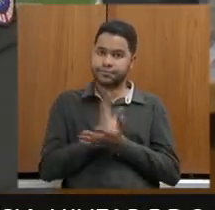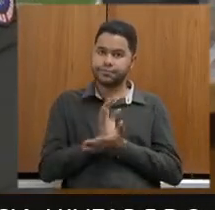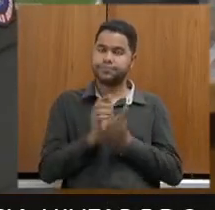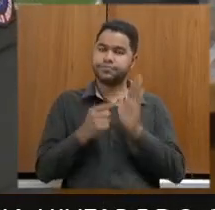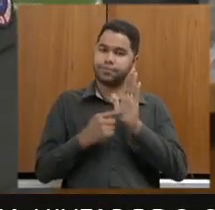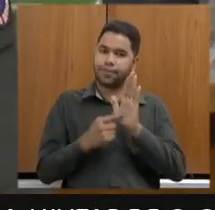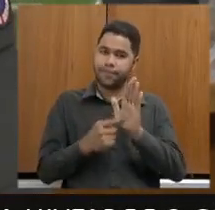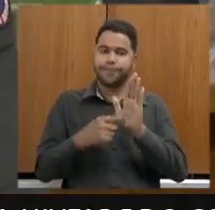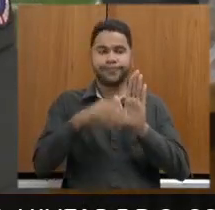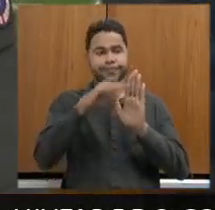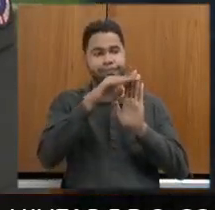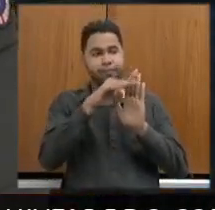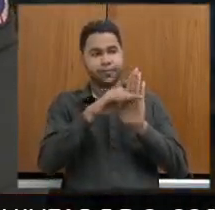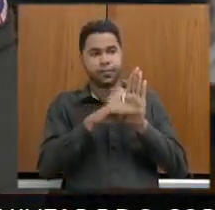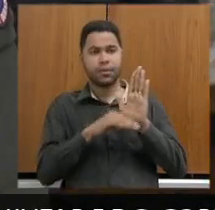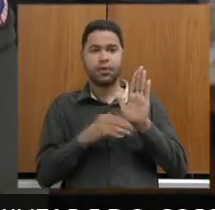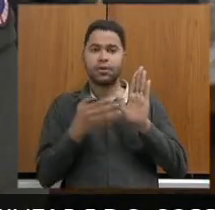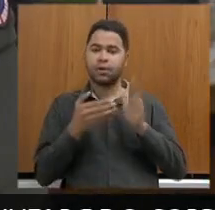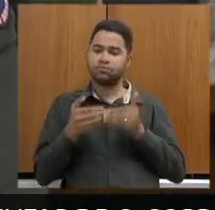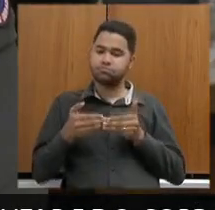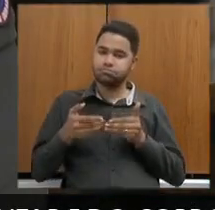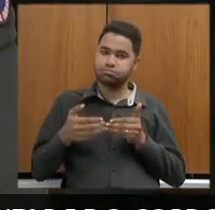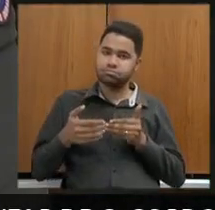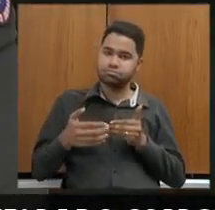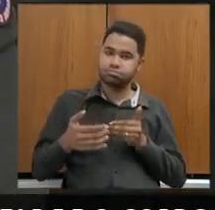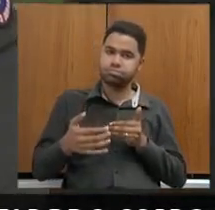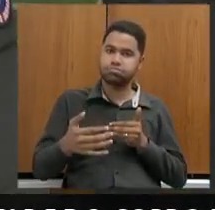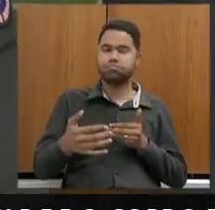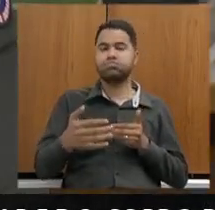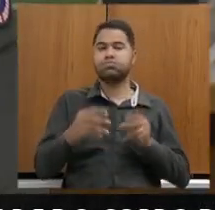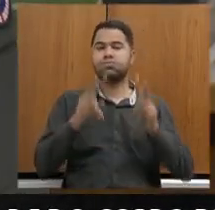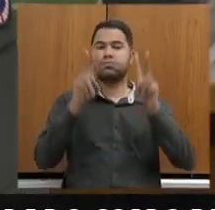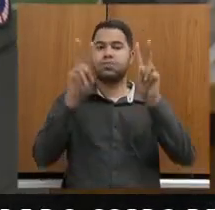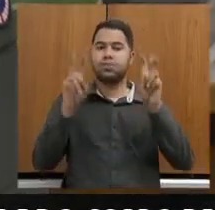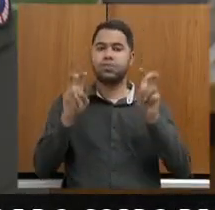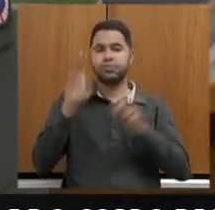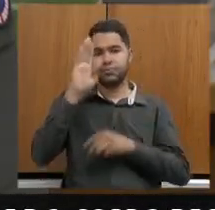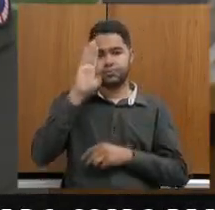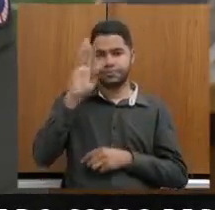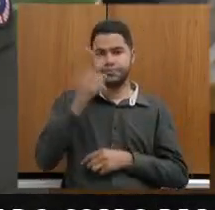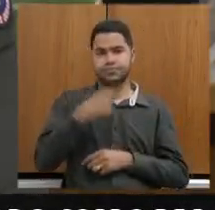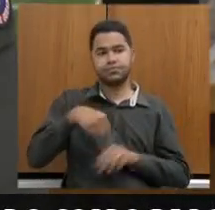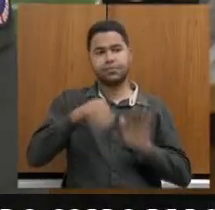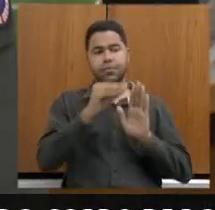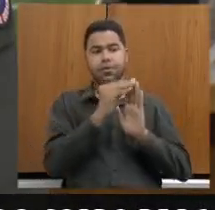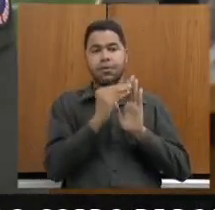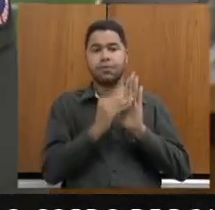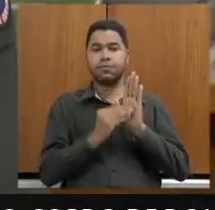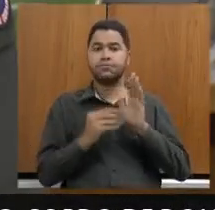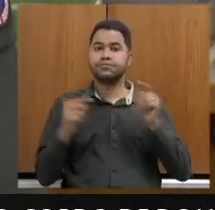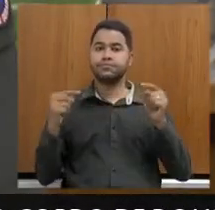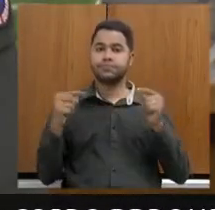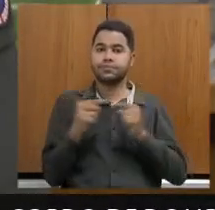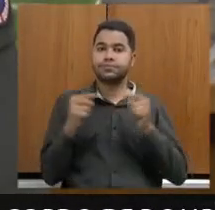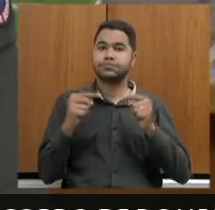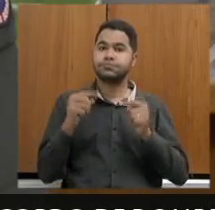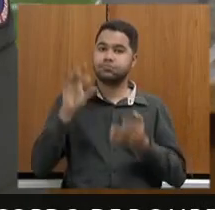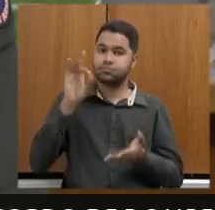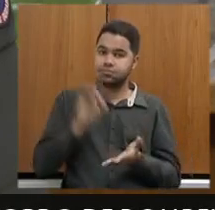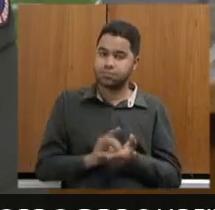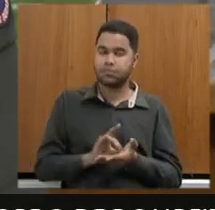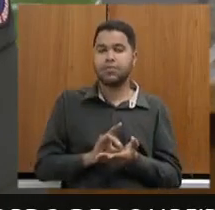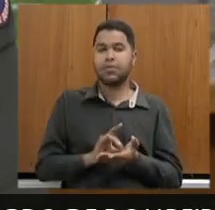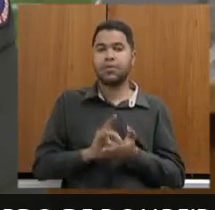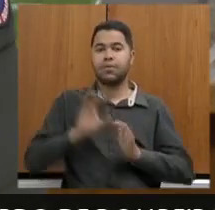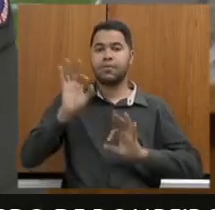mostrar a agenda que queremos percorrer nesse período os assuntos principais que nós colocamos aqui são relativos a efetivo